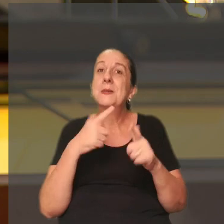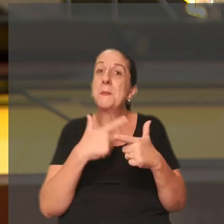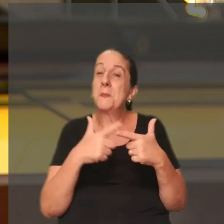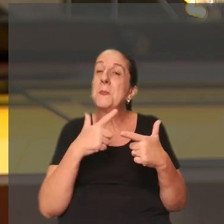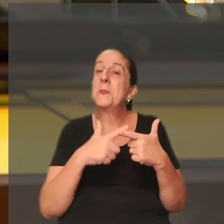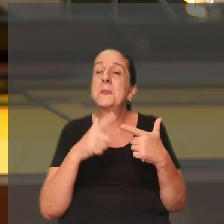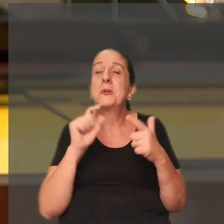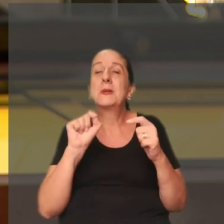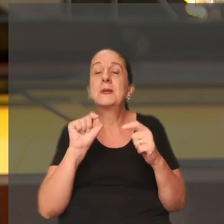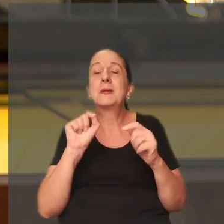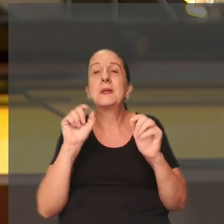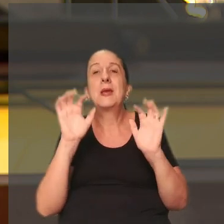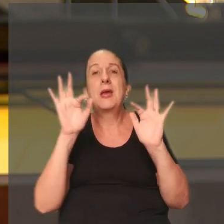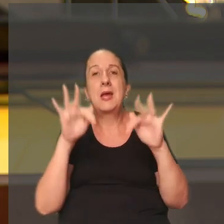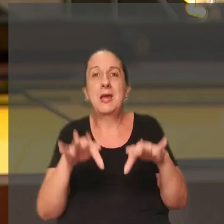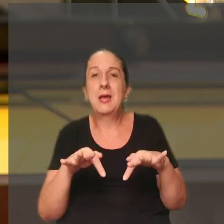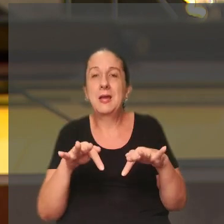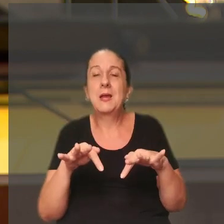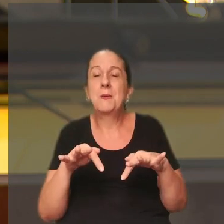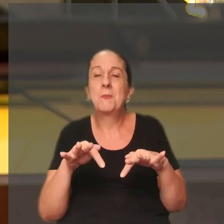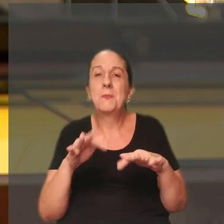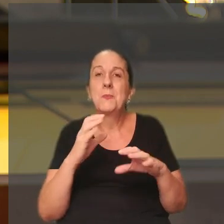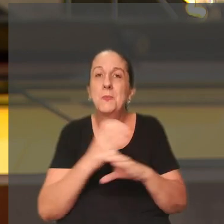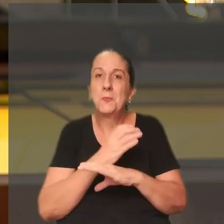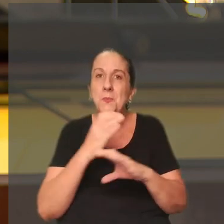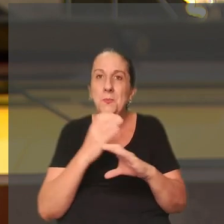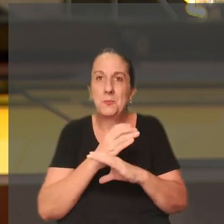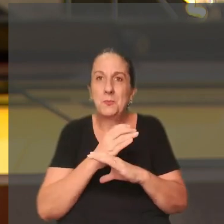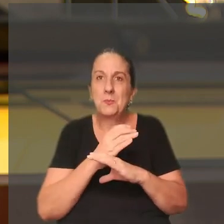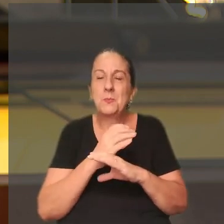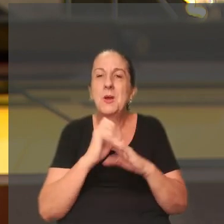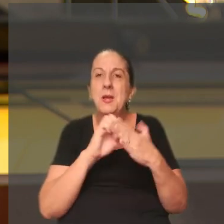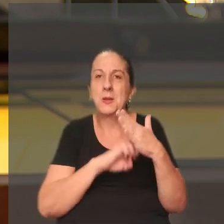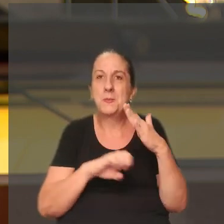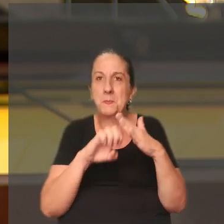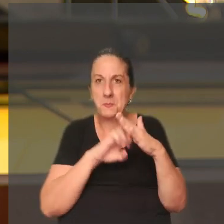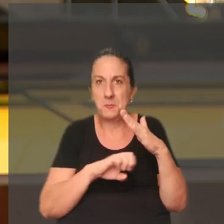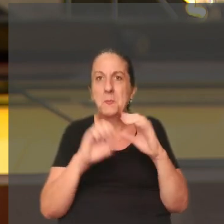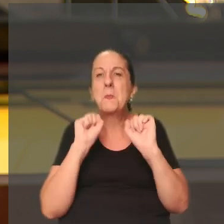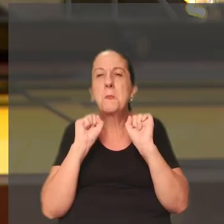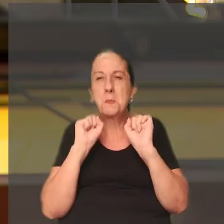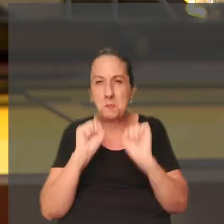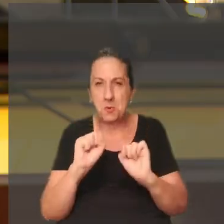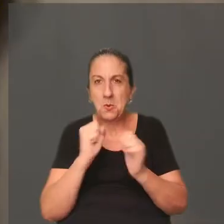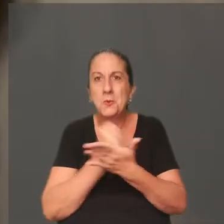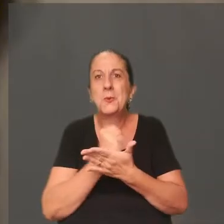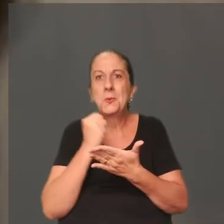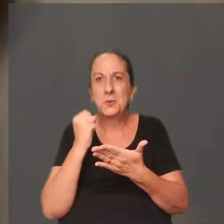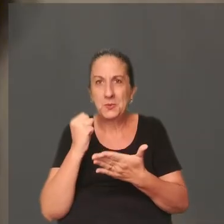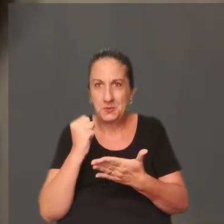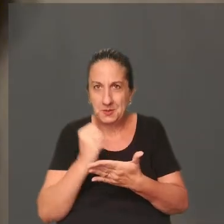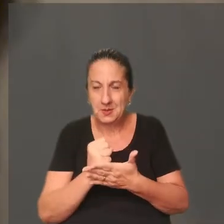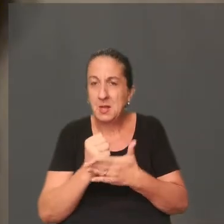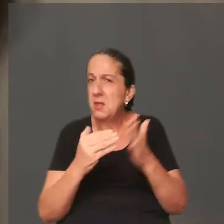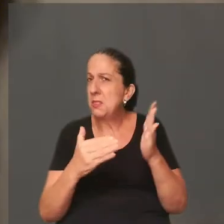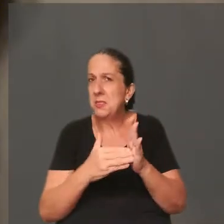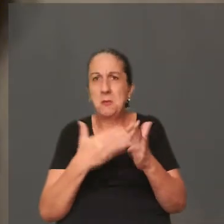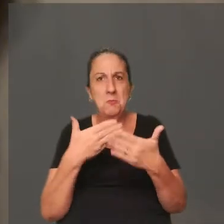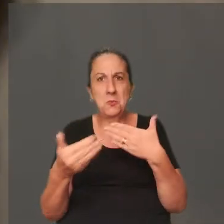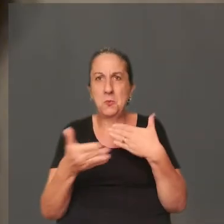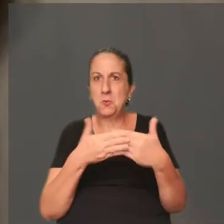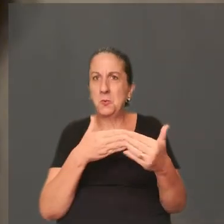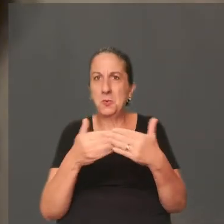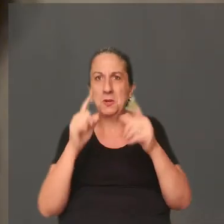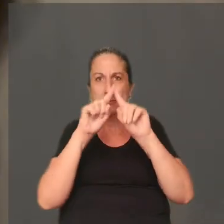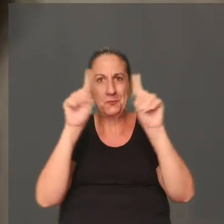caso emblemático que o tribunal acabou por concluir que a empresa pode contratar por